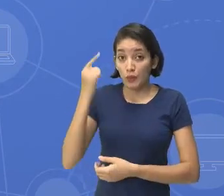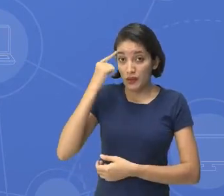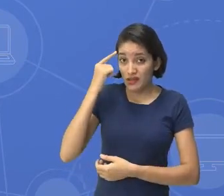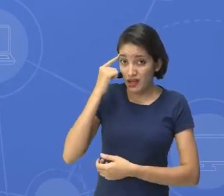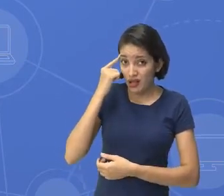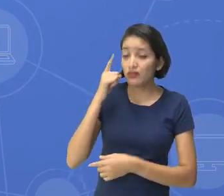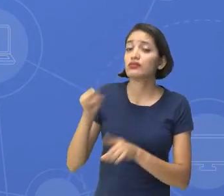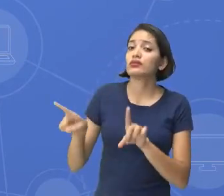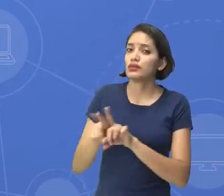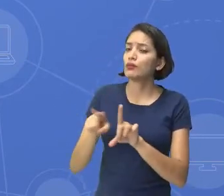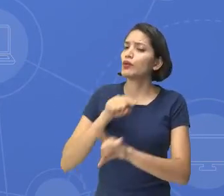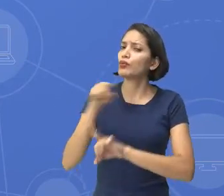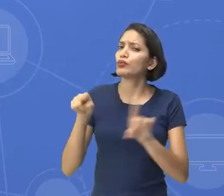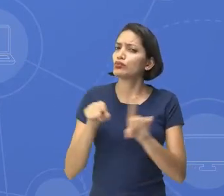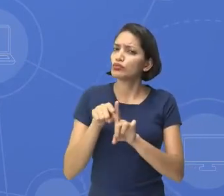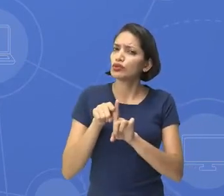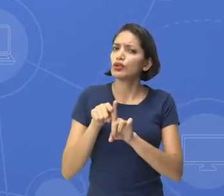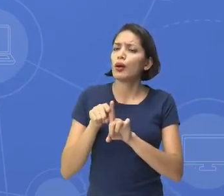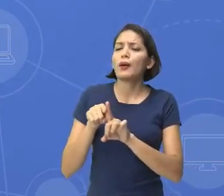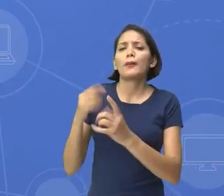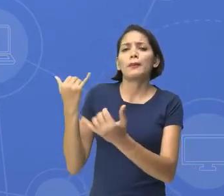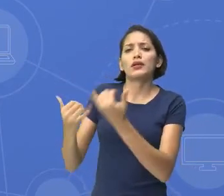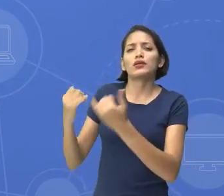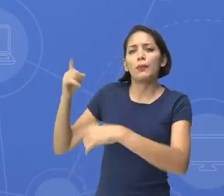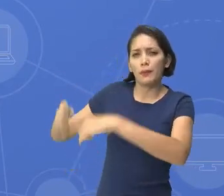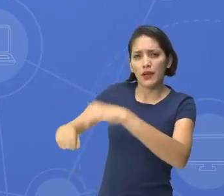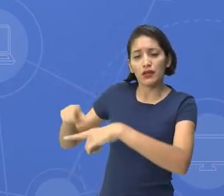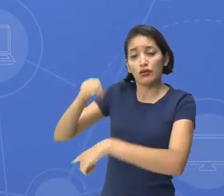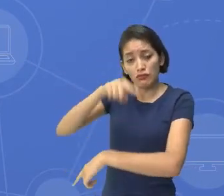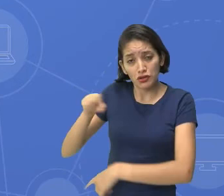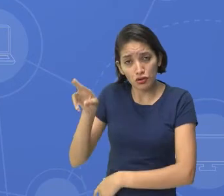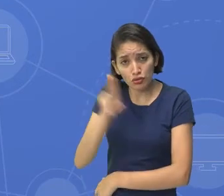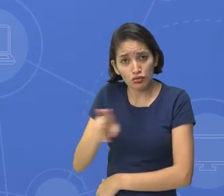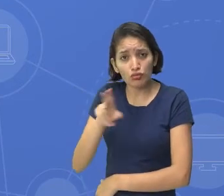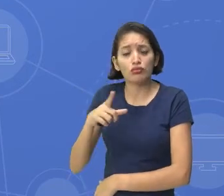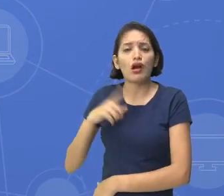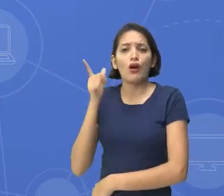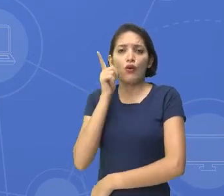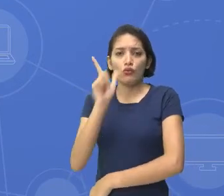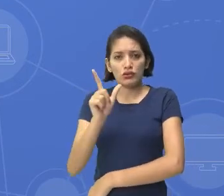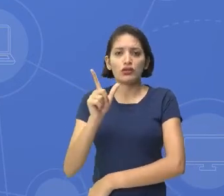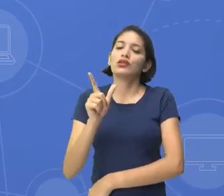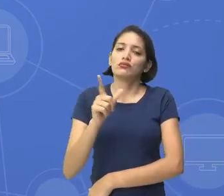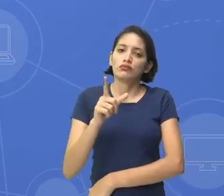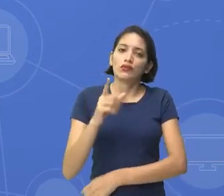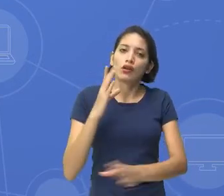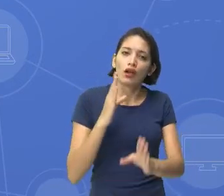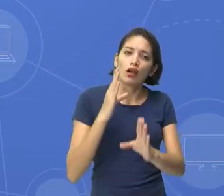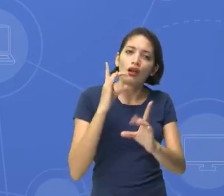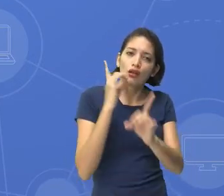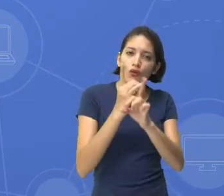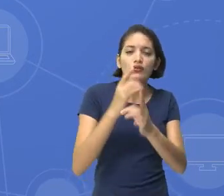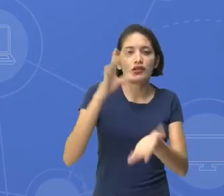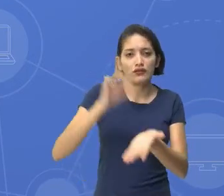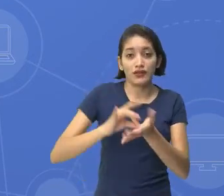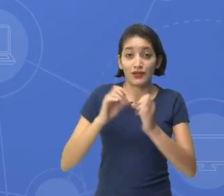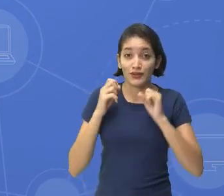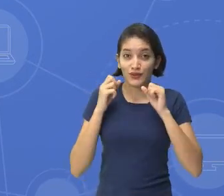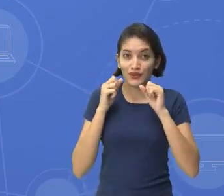produto, é um instrumento que você utiliza para você, então, buscar essas verdades aí. Tá